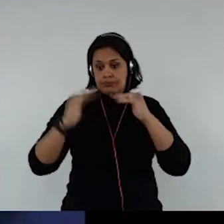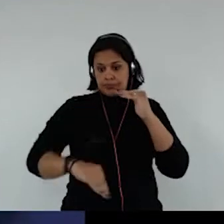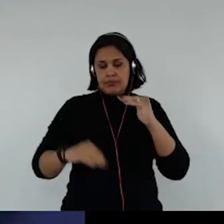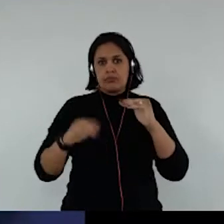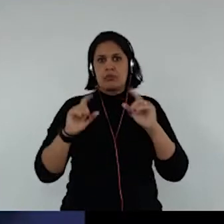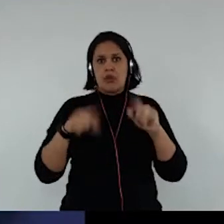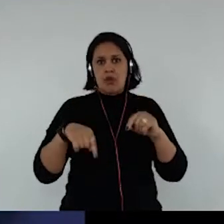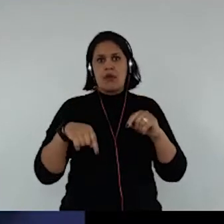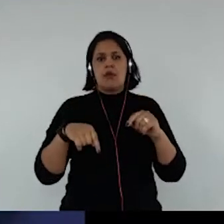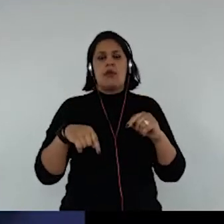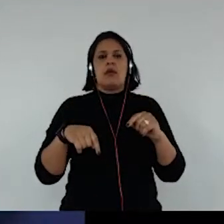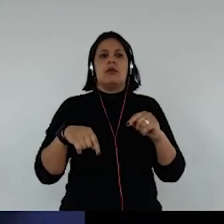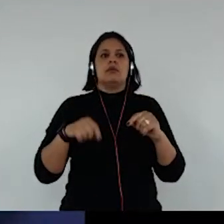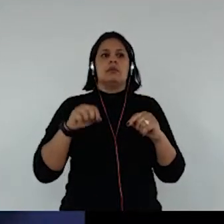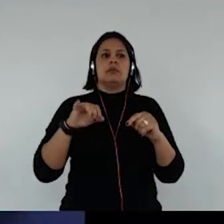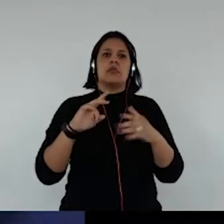superveniente